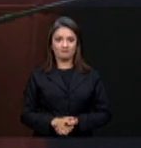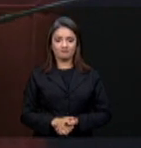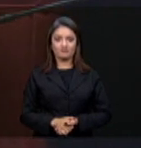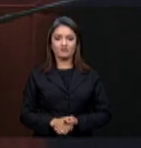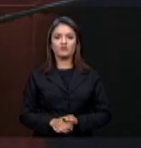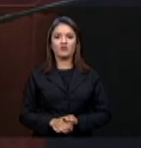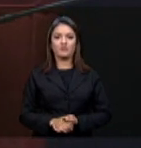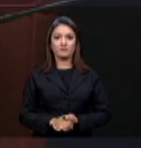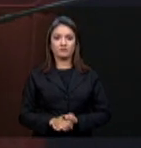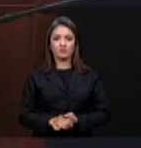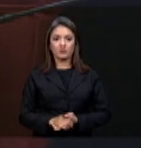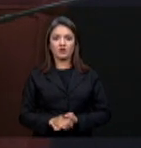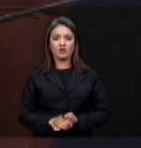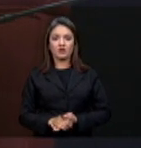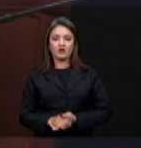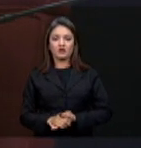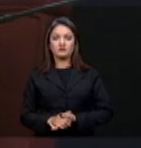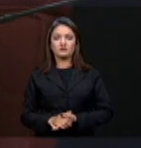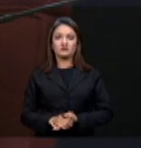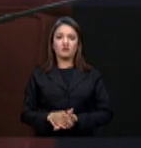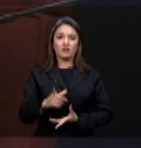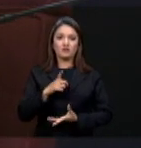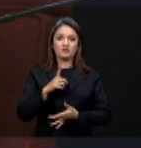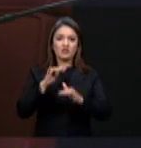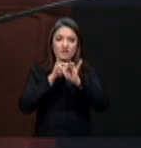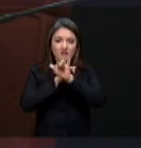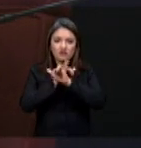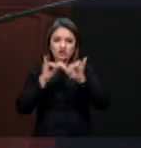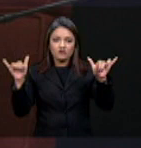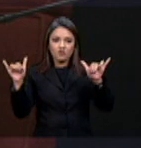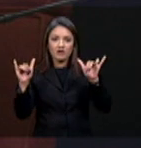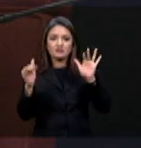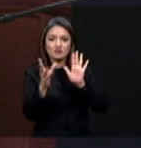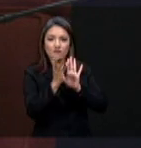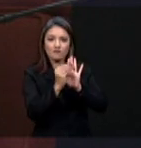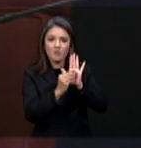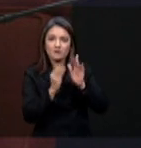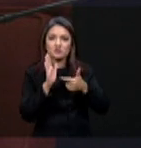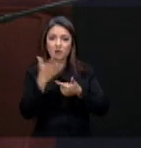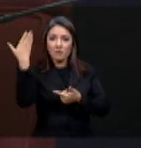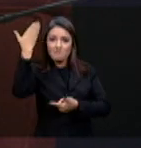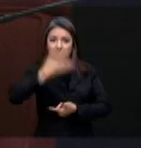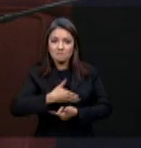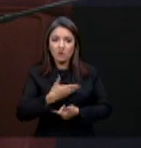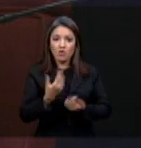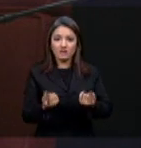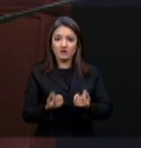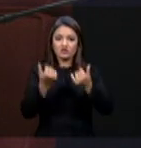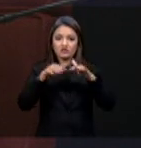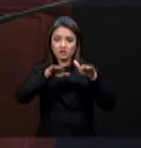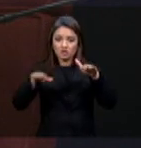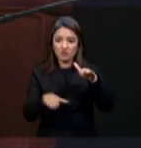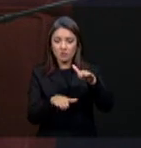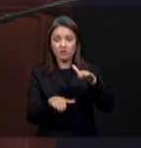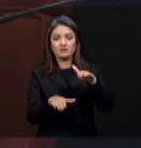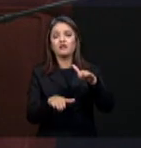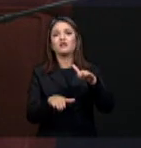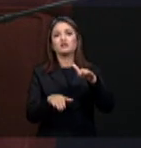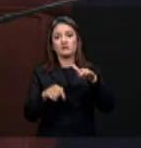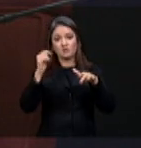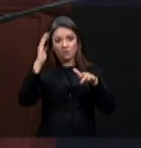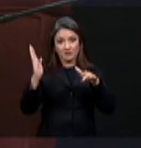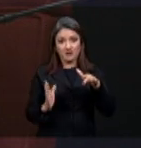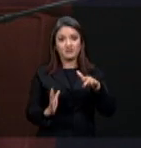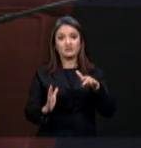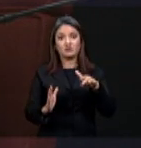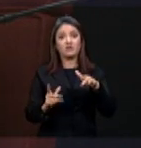em que houve a divulgação você deve ter tido oportunidade de v dados que comprovaram que a desigualdade de renda que já é extremamente elevada